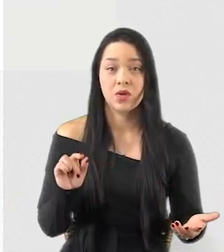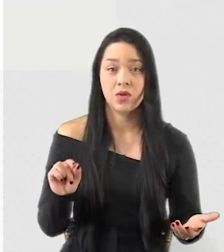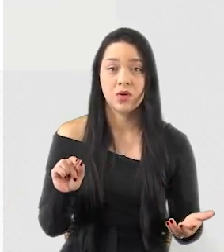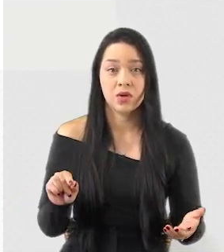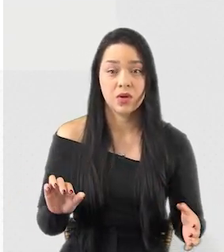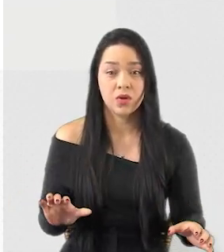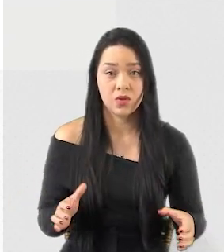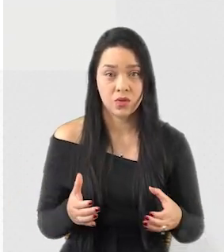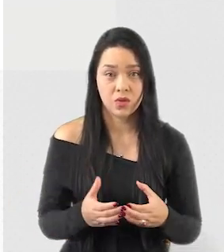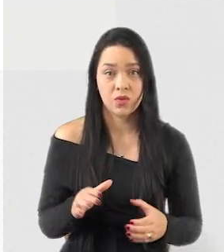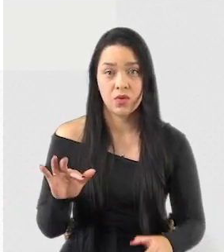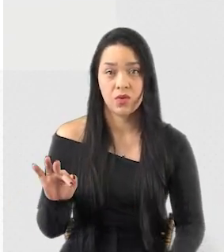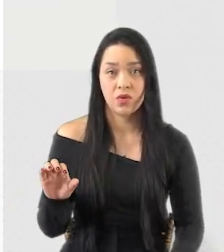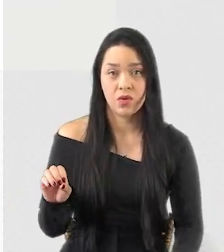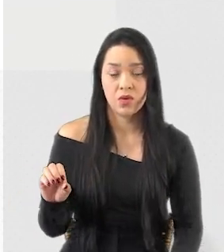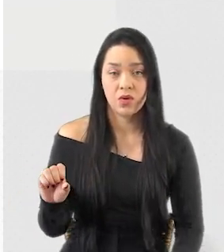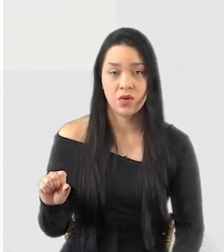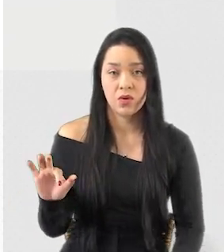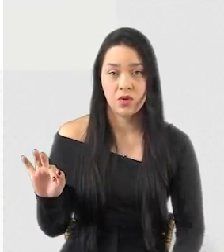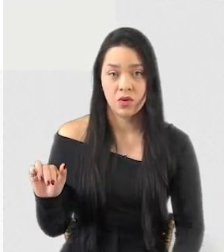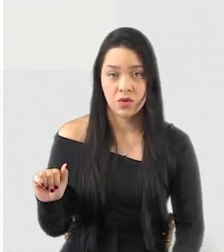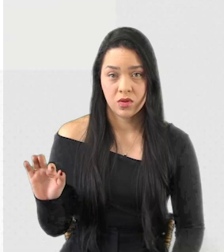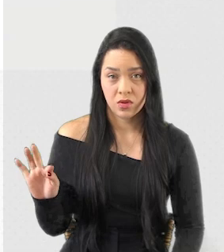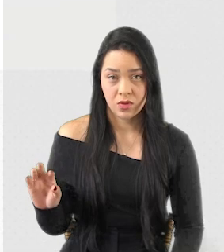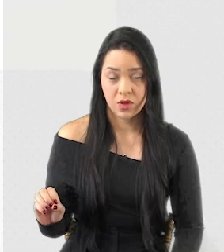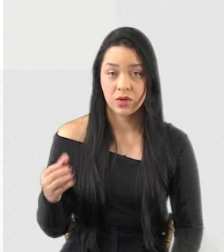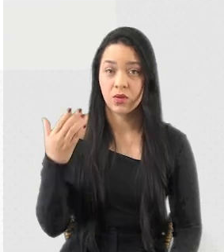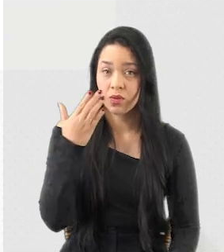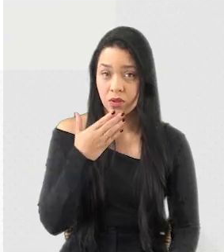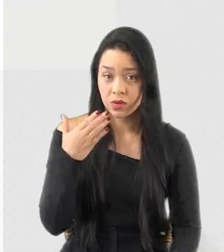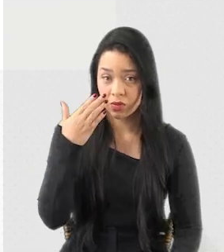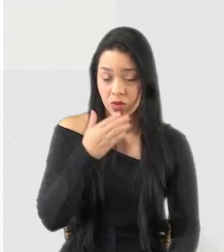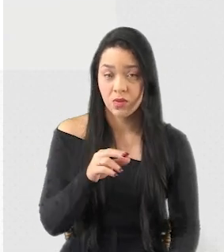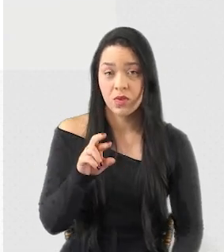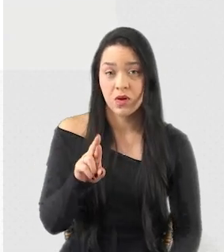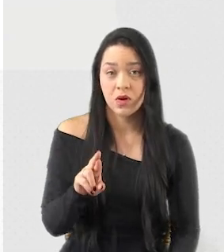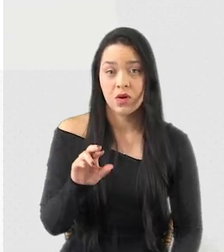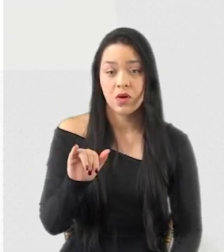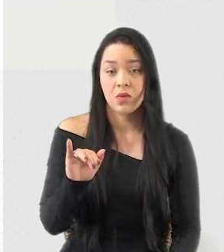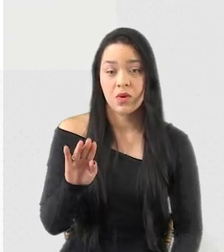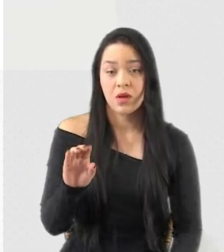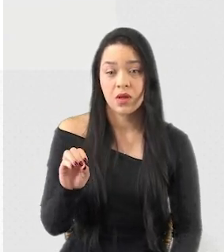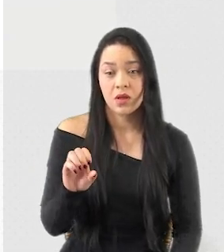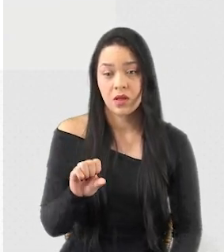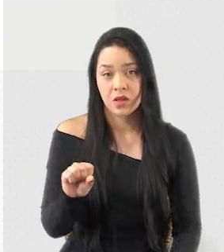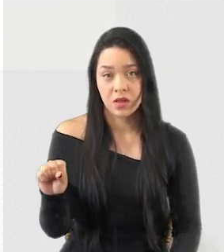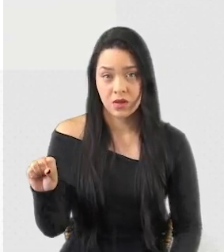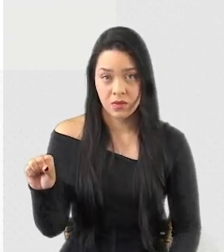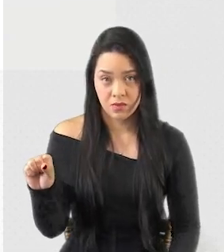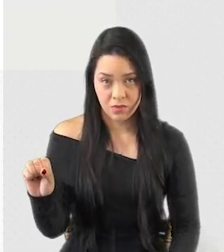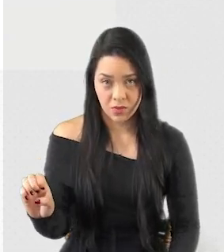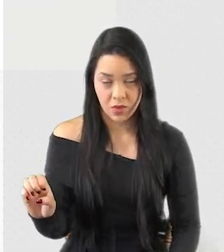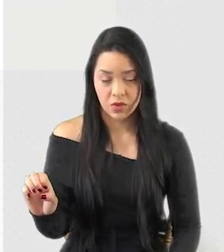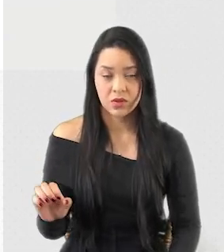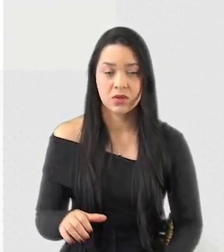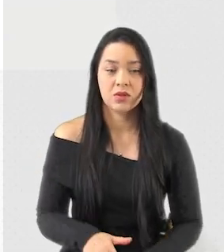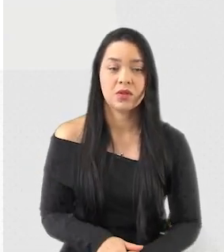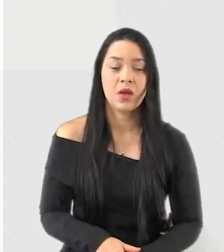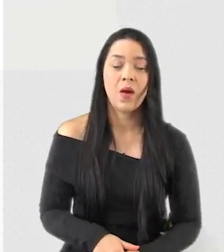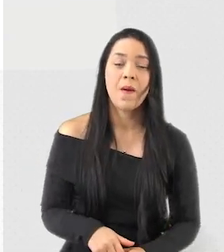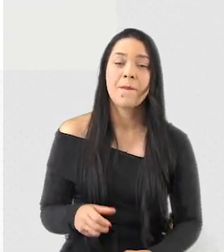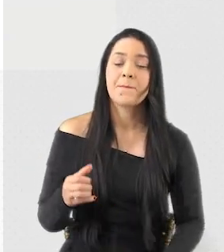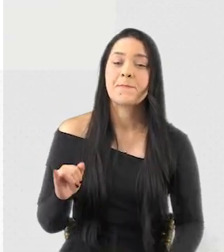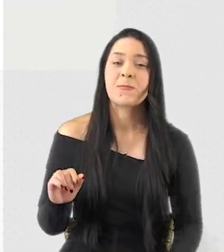grupo fosfato, um açúcar, que pode ser uma ribose, uma desoxirribose, se for um DNA, uma desoxirribose, se